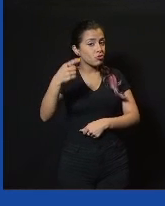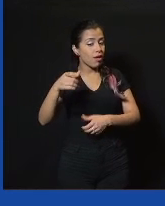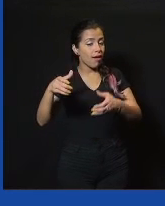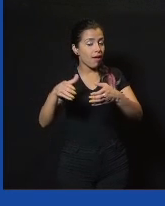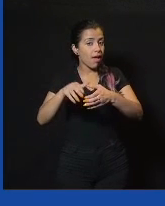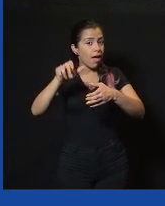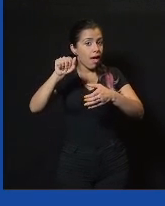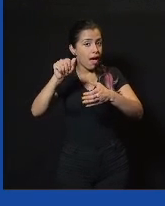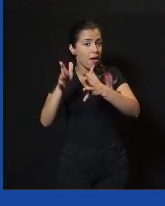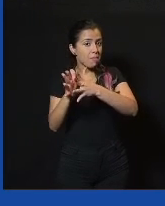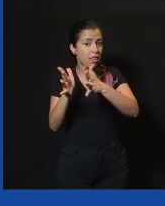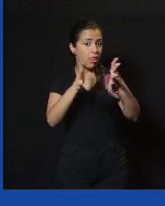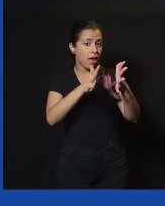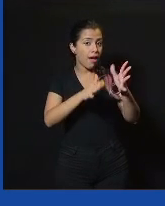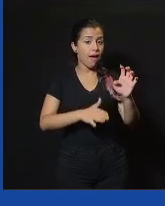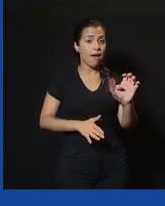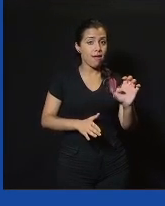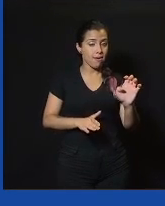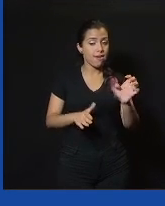classe E, foi